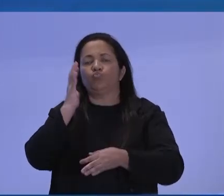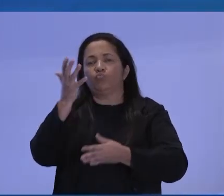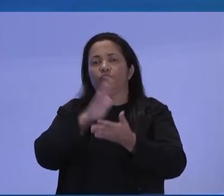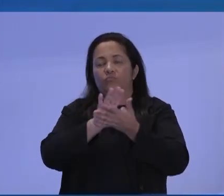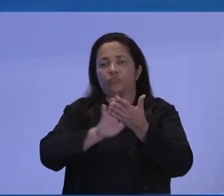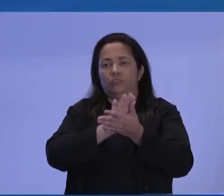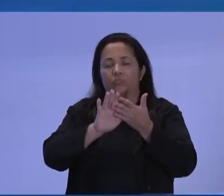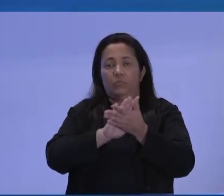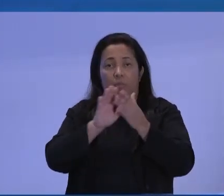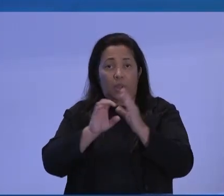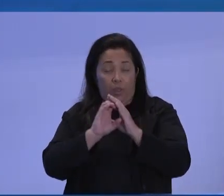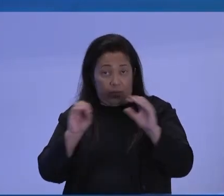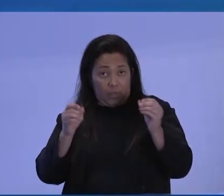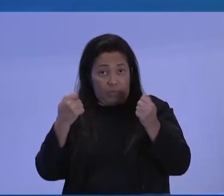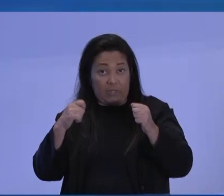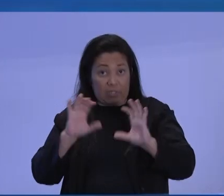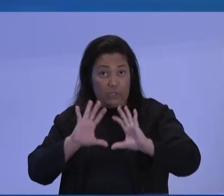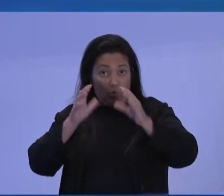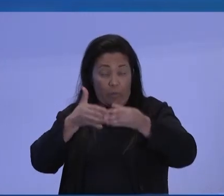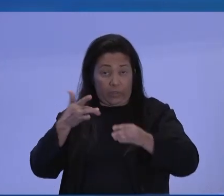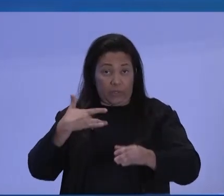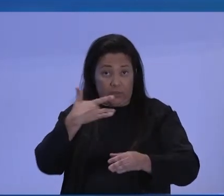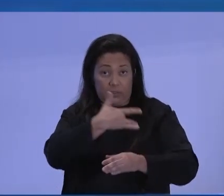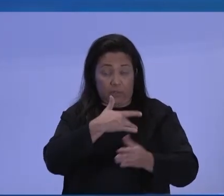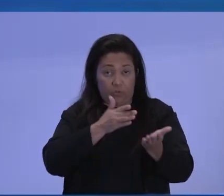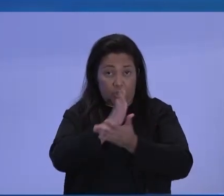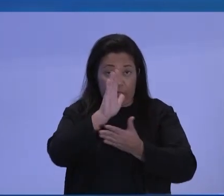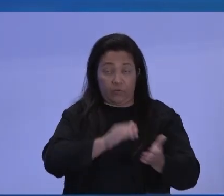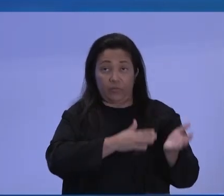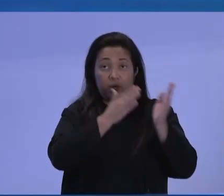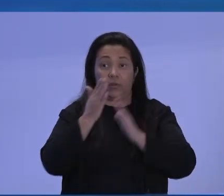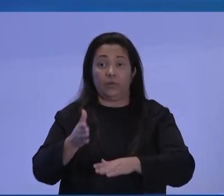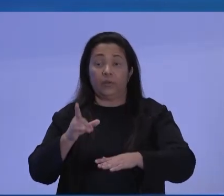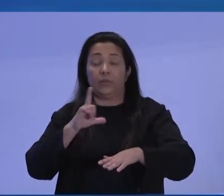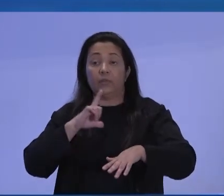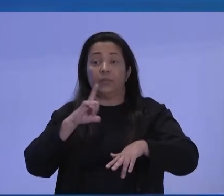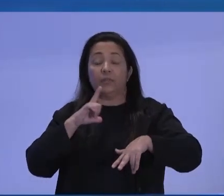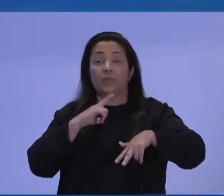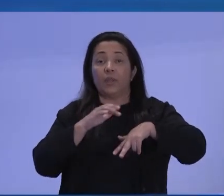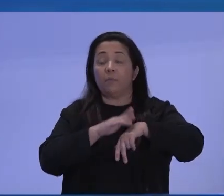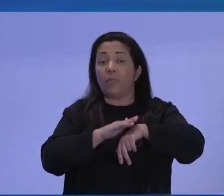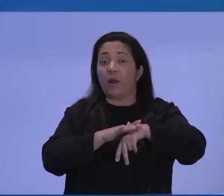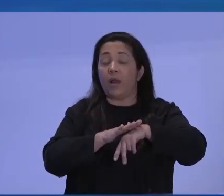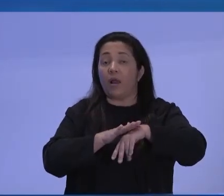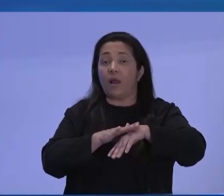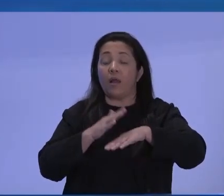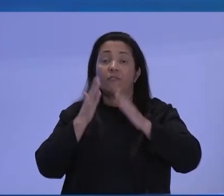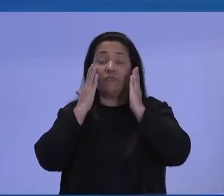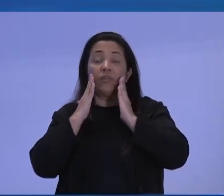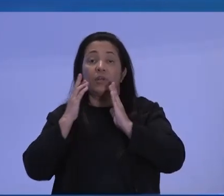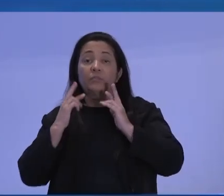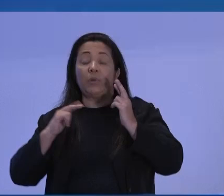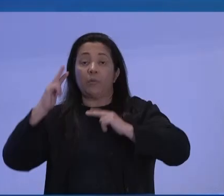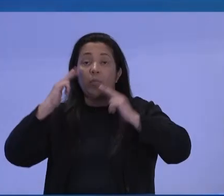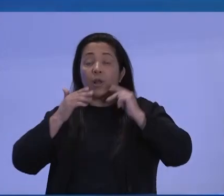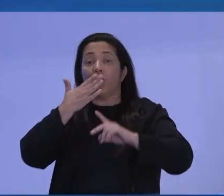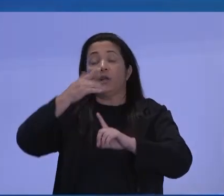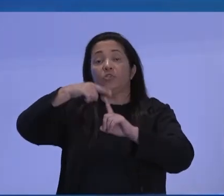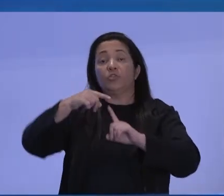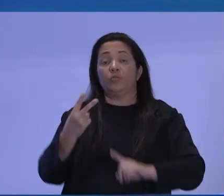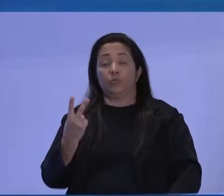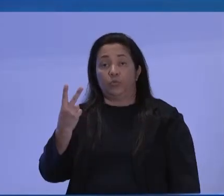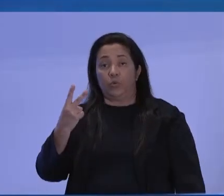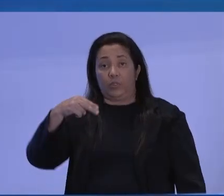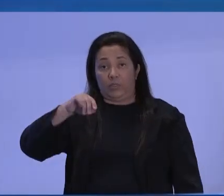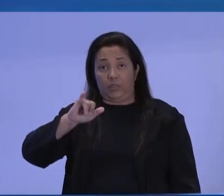pelo PCDT. E também casos multibacilares com índice baciloscópico maior ou igual a 2 para investigação